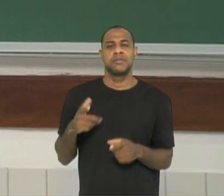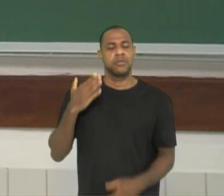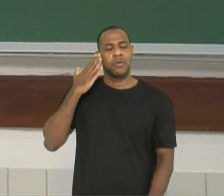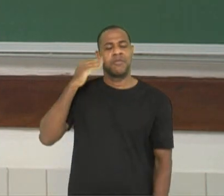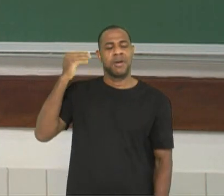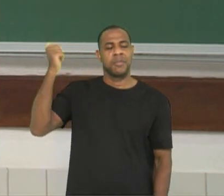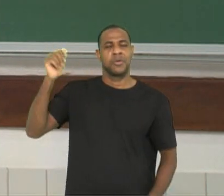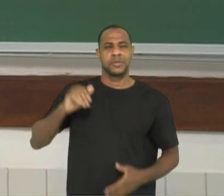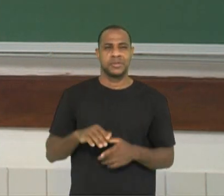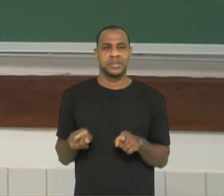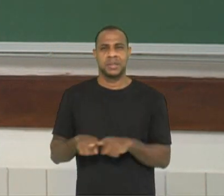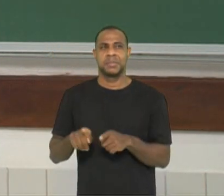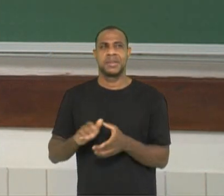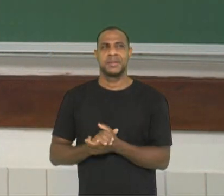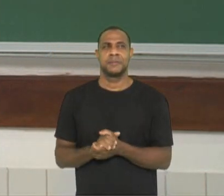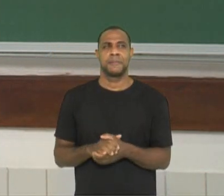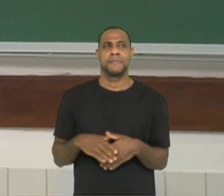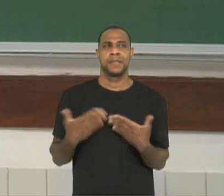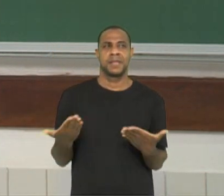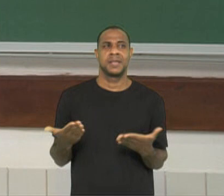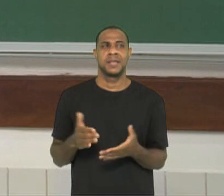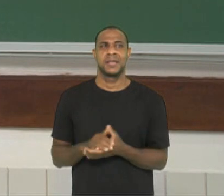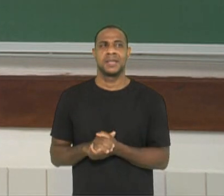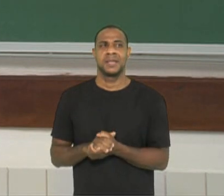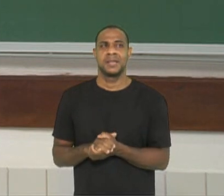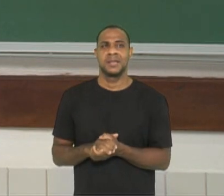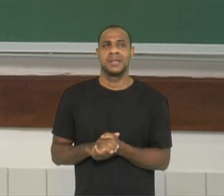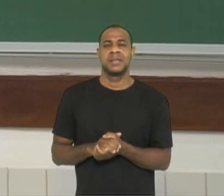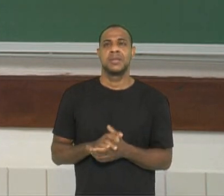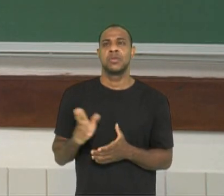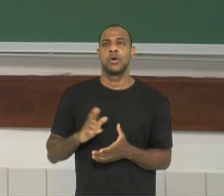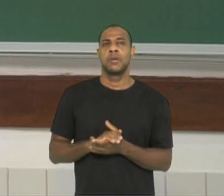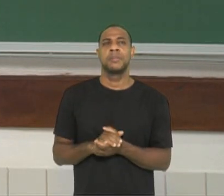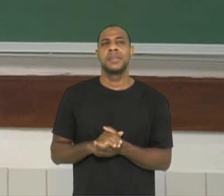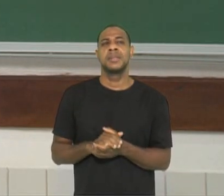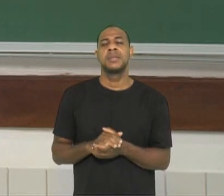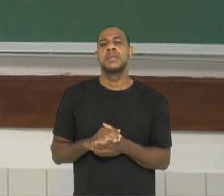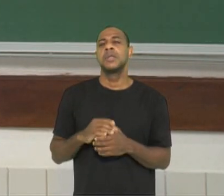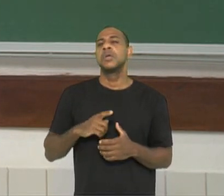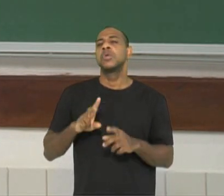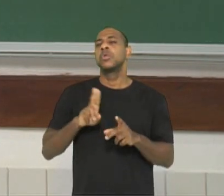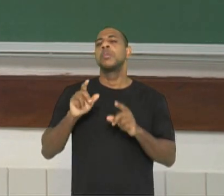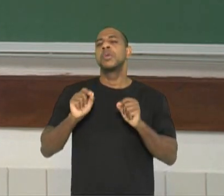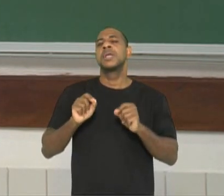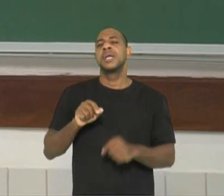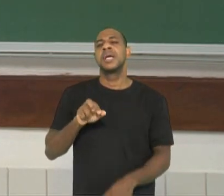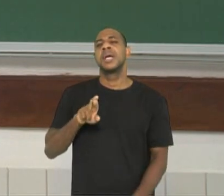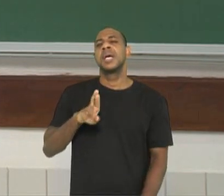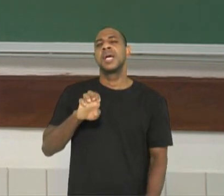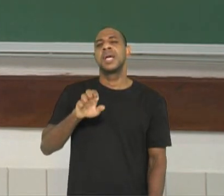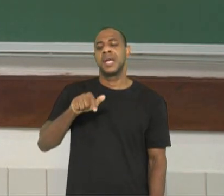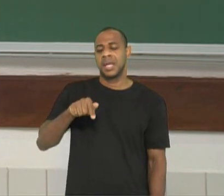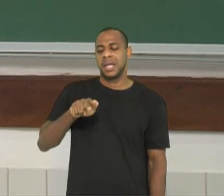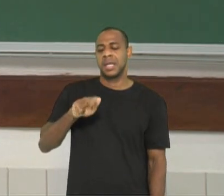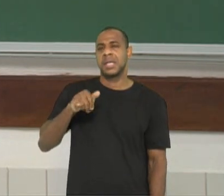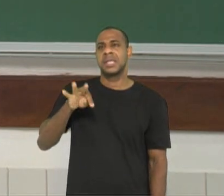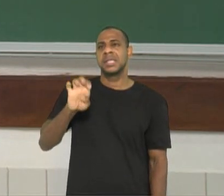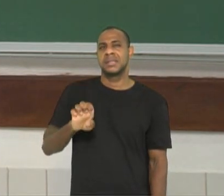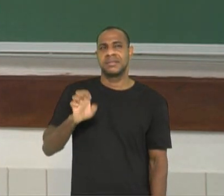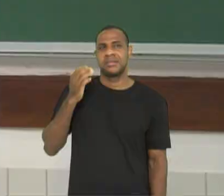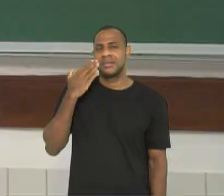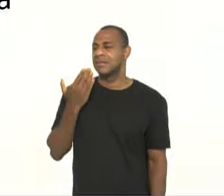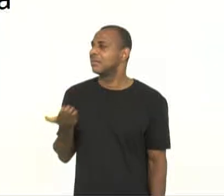Brasil foi levado lá fora como requinte, arte de requinte e um país à frente do seu tempo. Essa propaganda estava